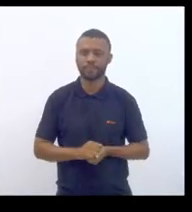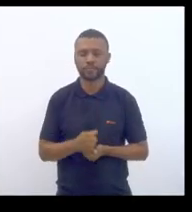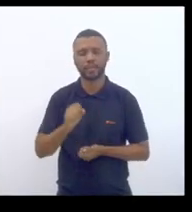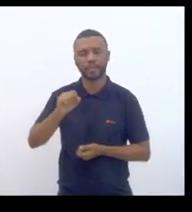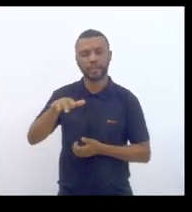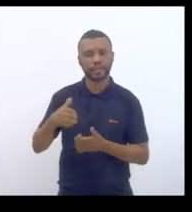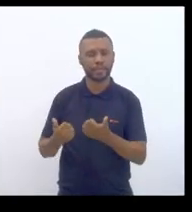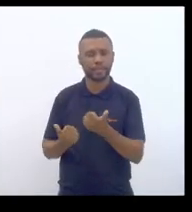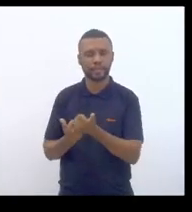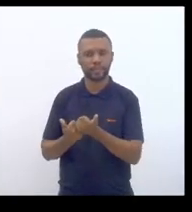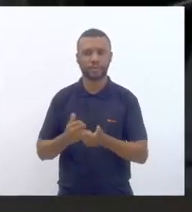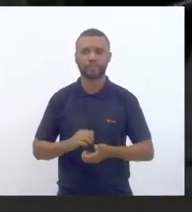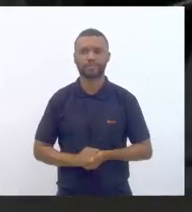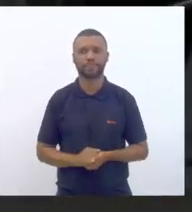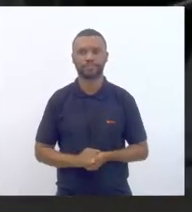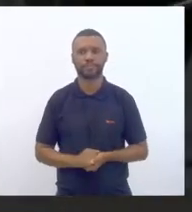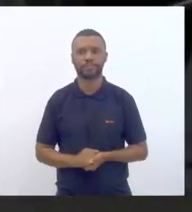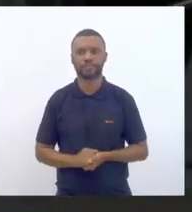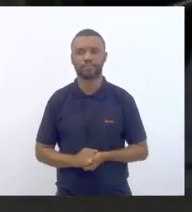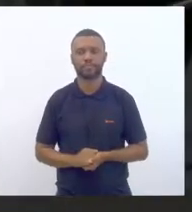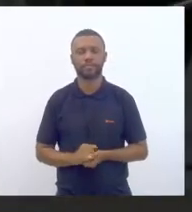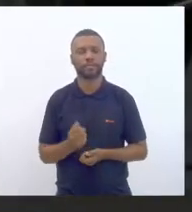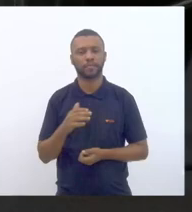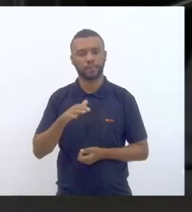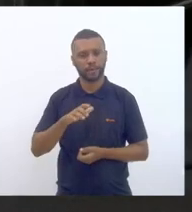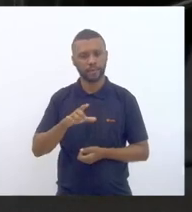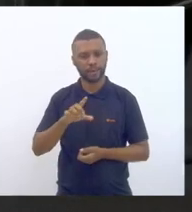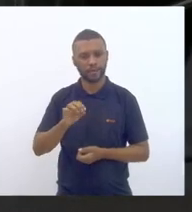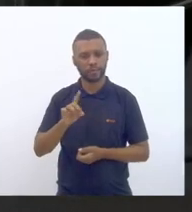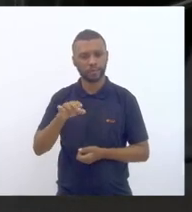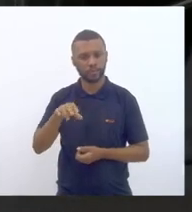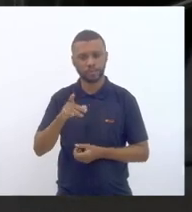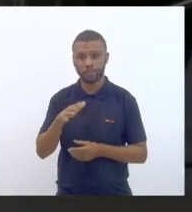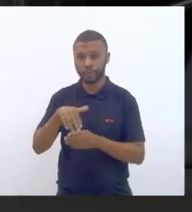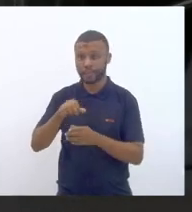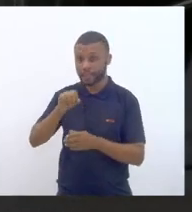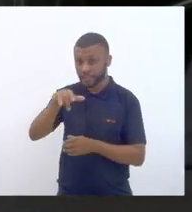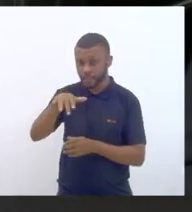senhor presidente. Marcelo Dino vota sim, 31.